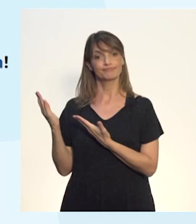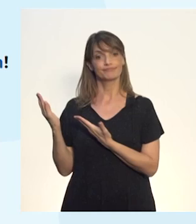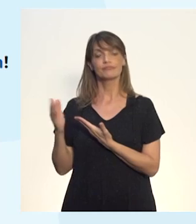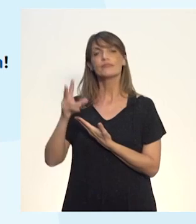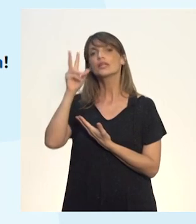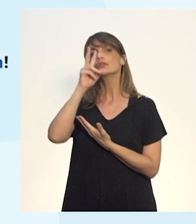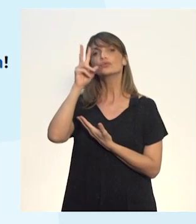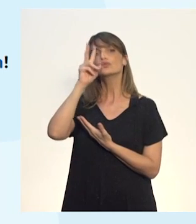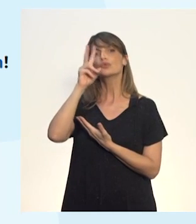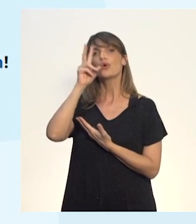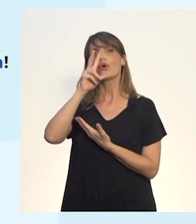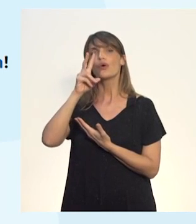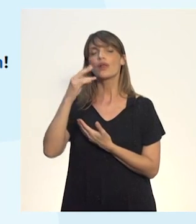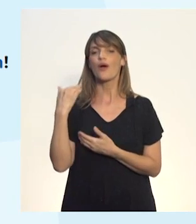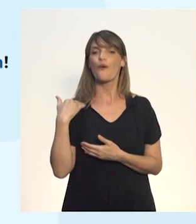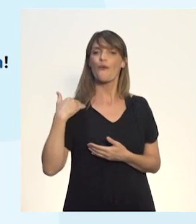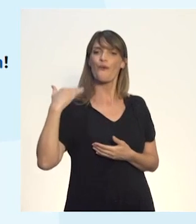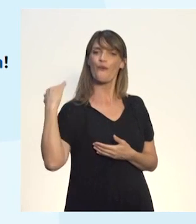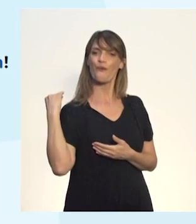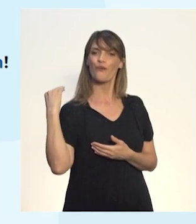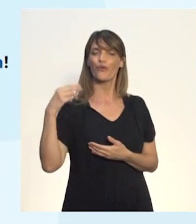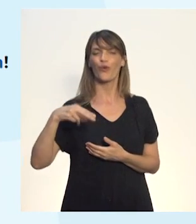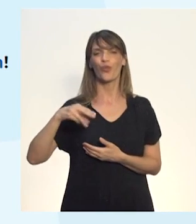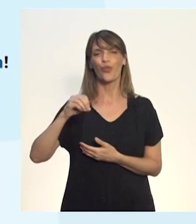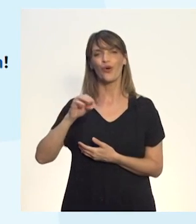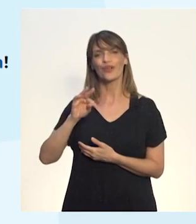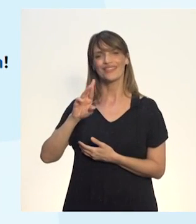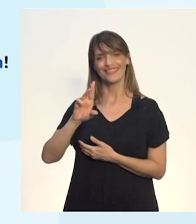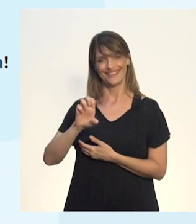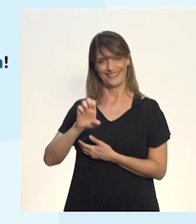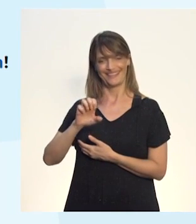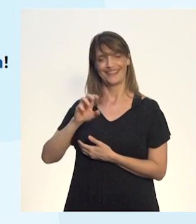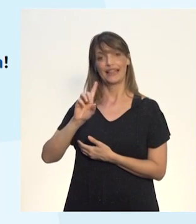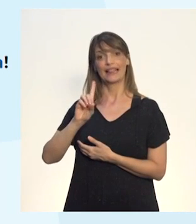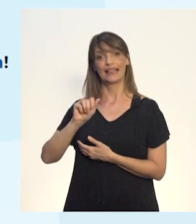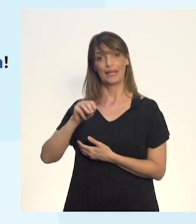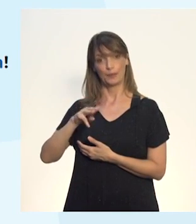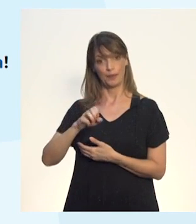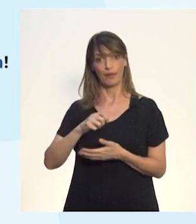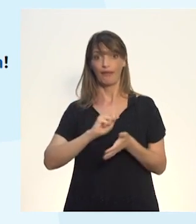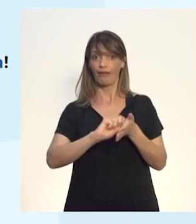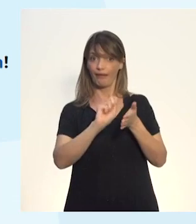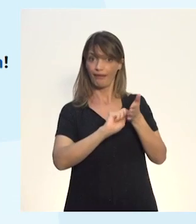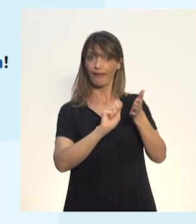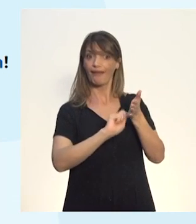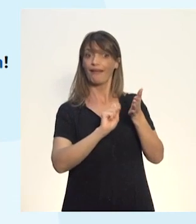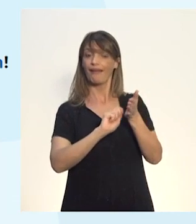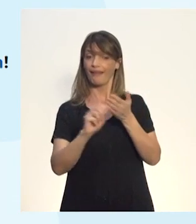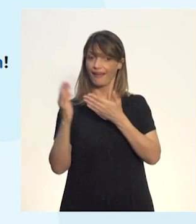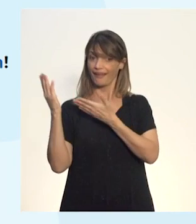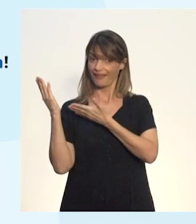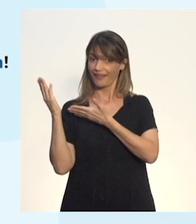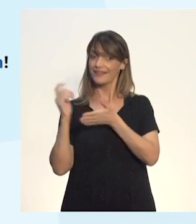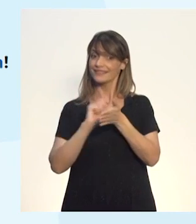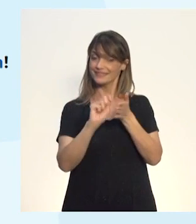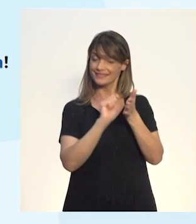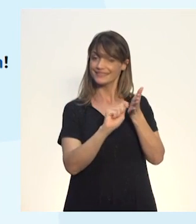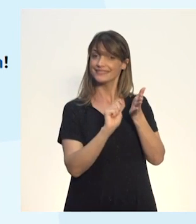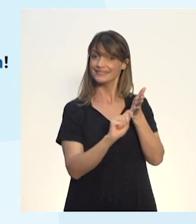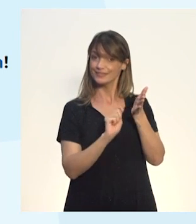história do Corcunda de Notre Dame, que ficou eternizado, né, na forma do Quasimodo, que é apresentado na